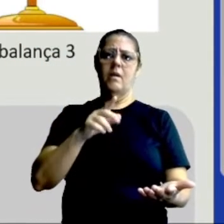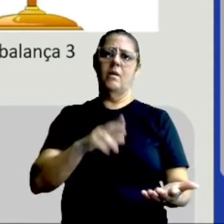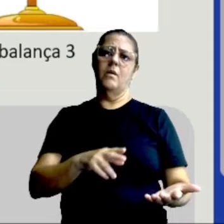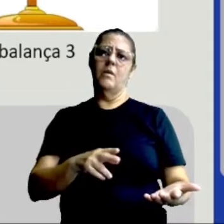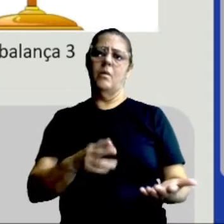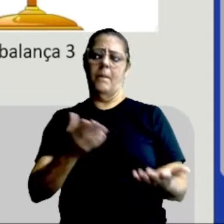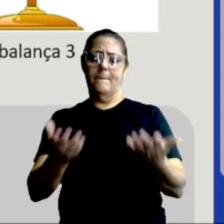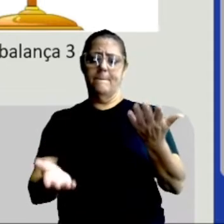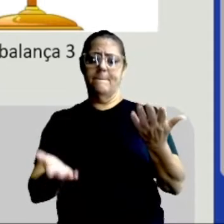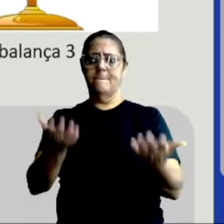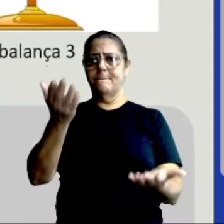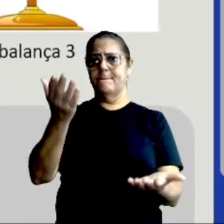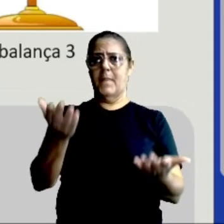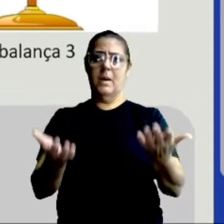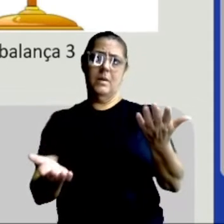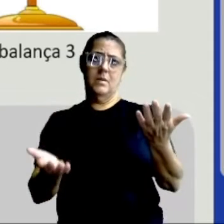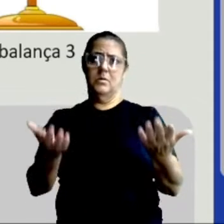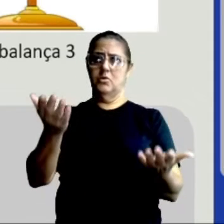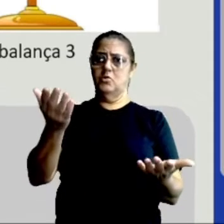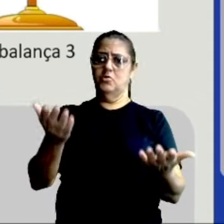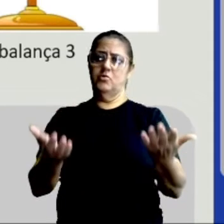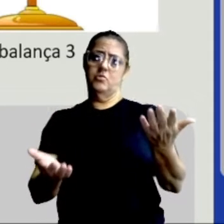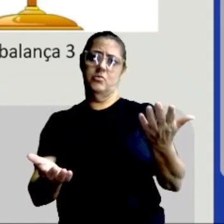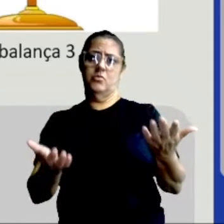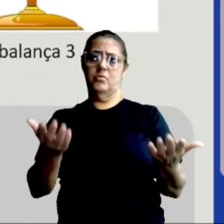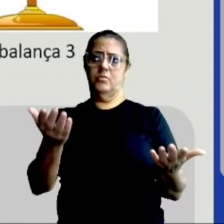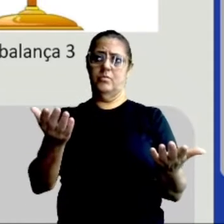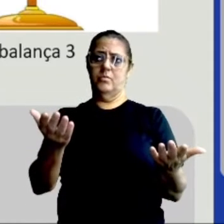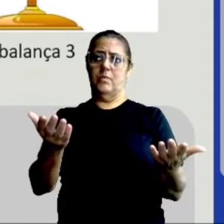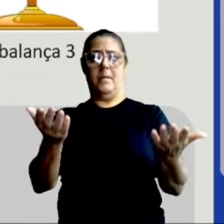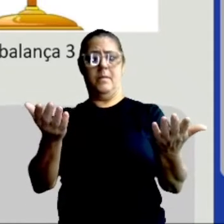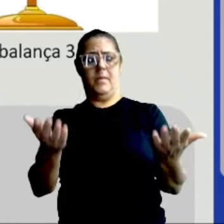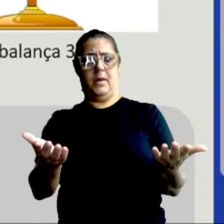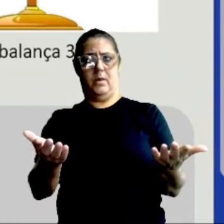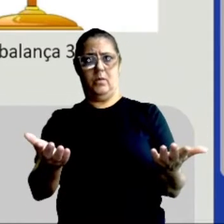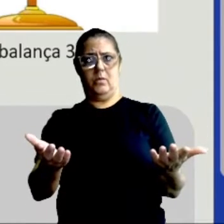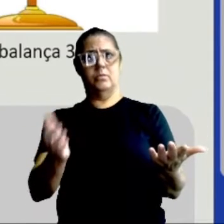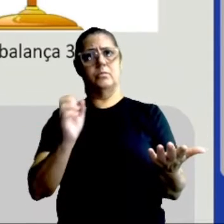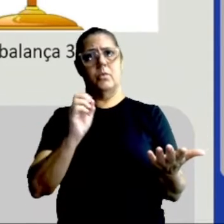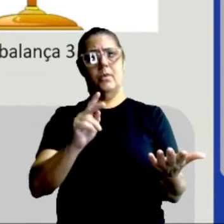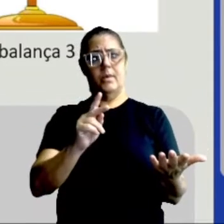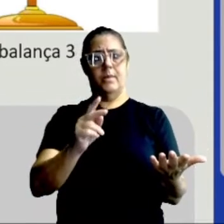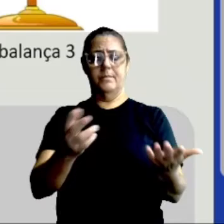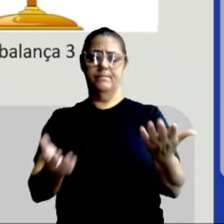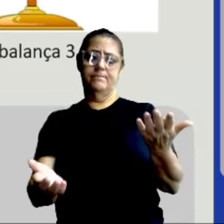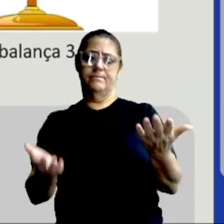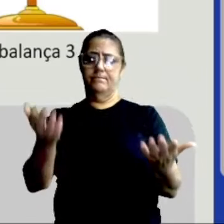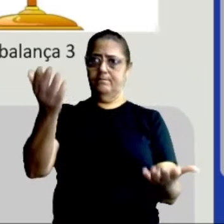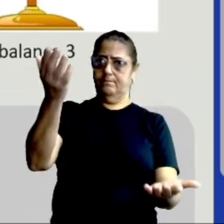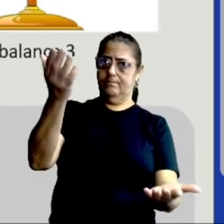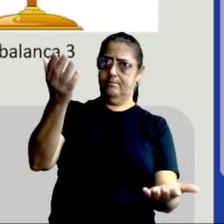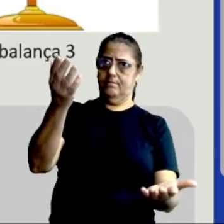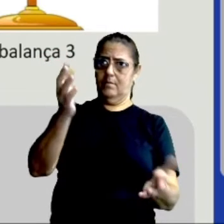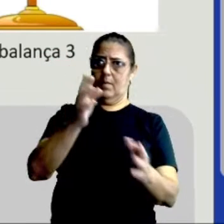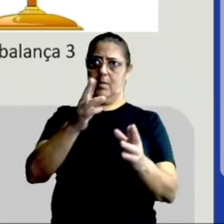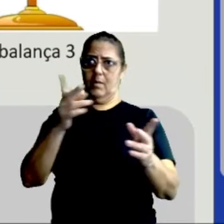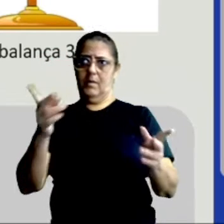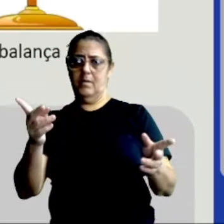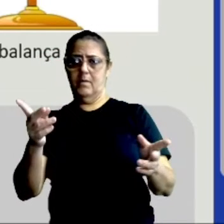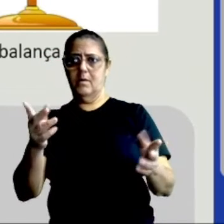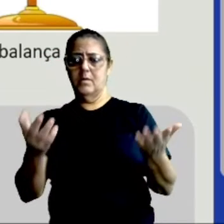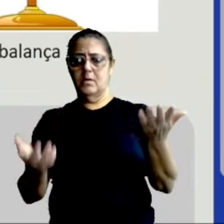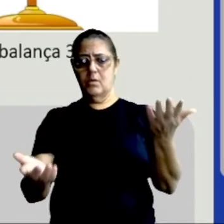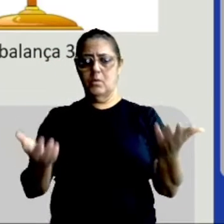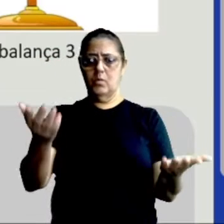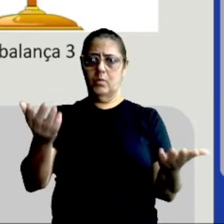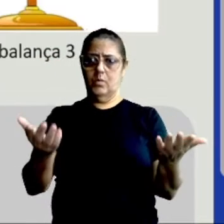gente, com o peso que foi colocado nos 2 pratos da balança, tá bom? Então, toda vez que a balança tiver com